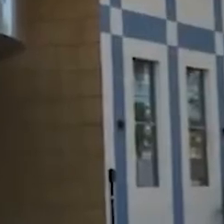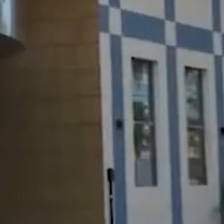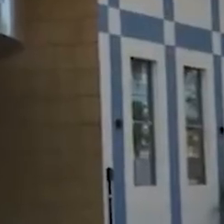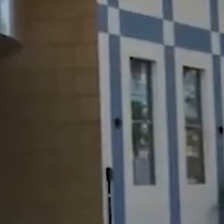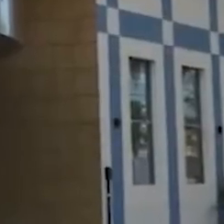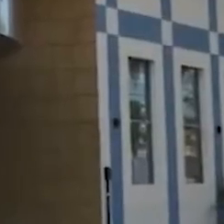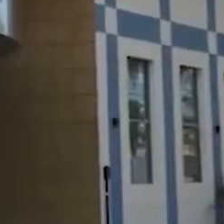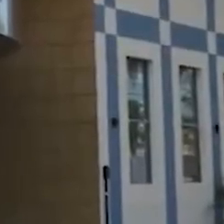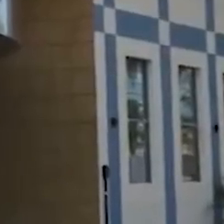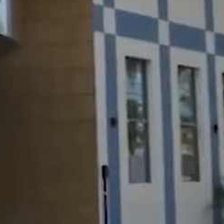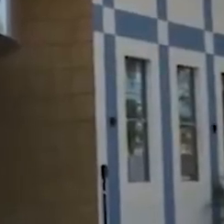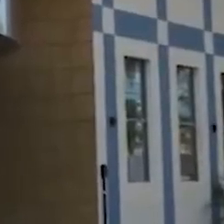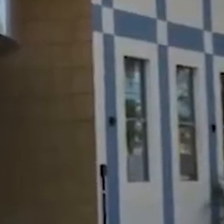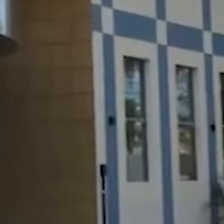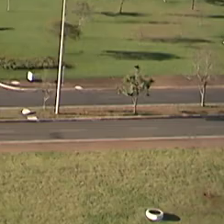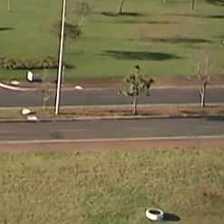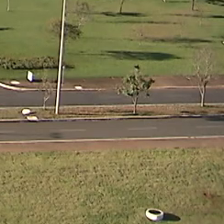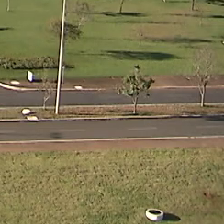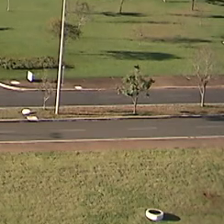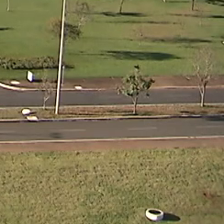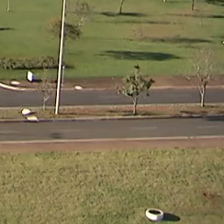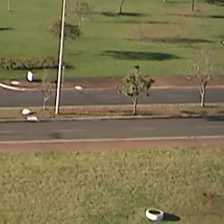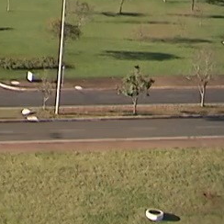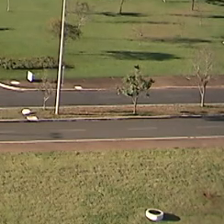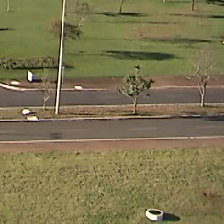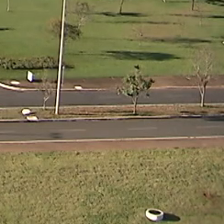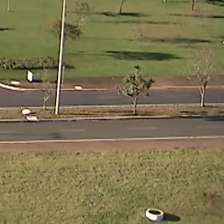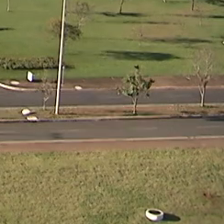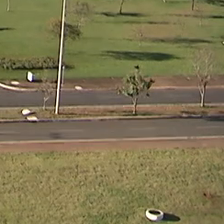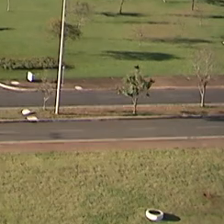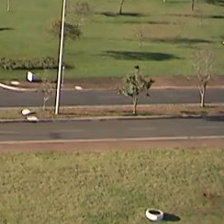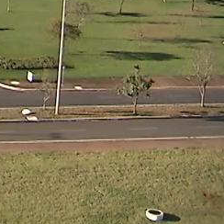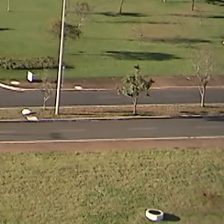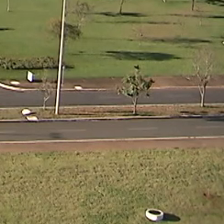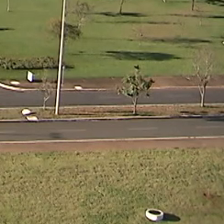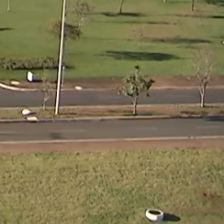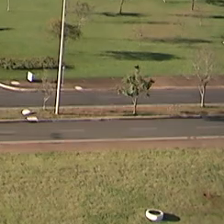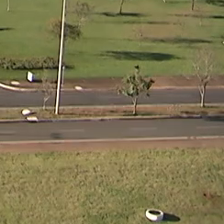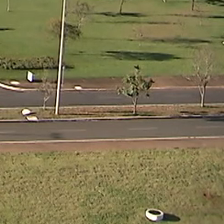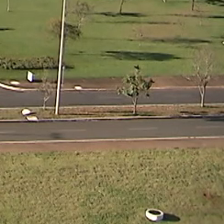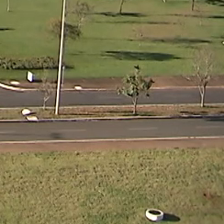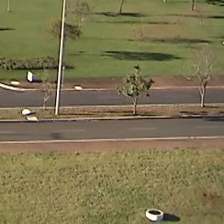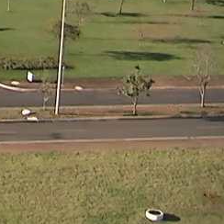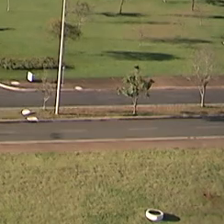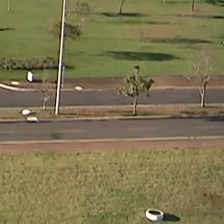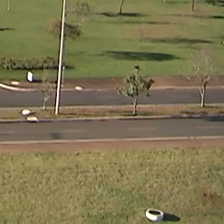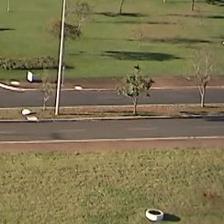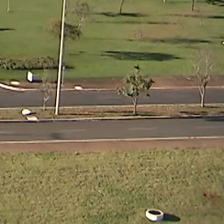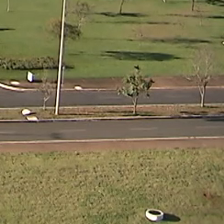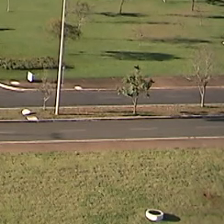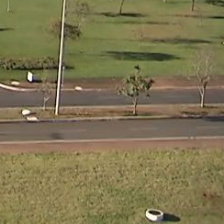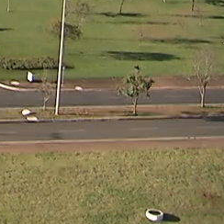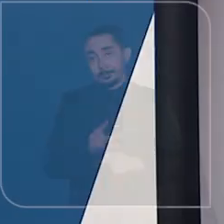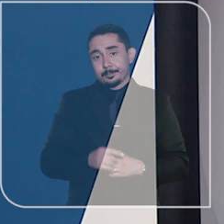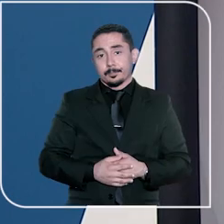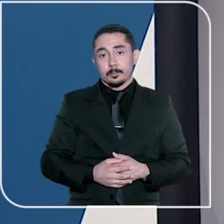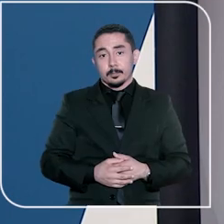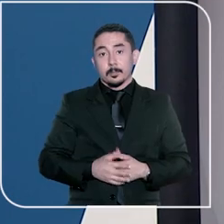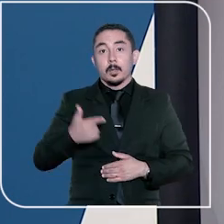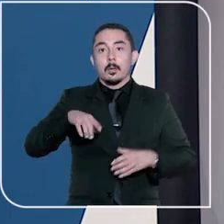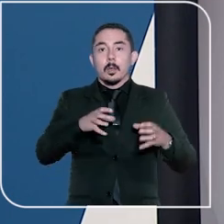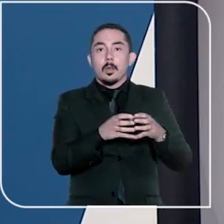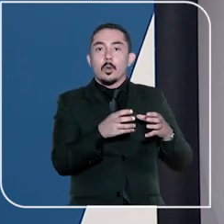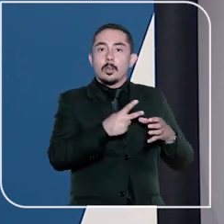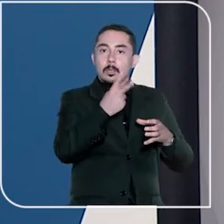como assistente de defesa na ação penal em que um advogado é acusado de cometer crimes no Exercício da função na